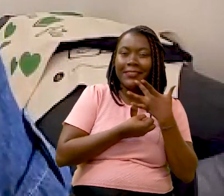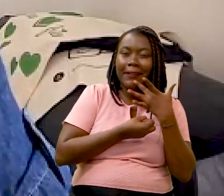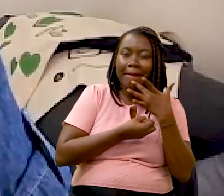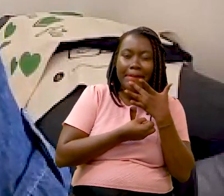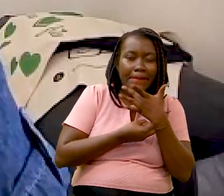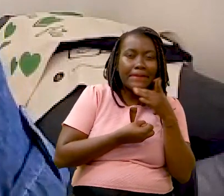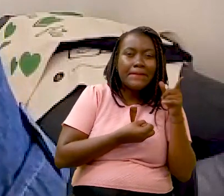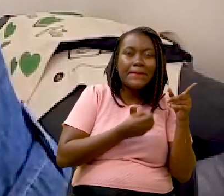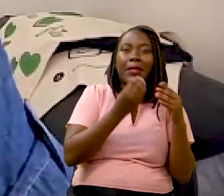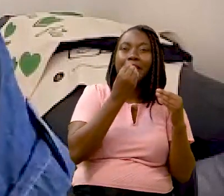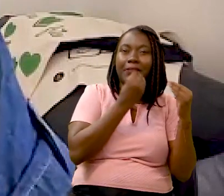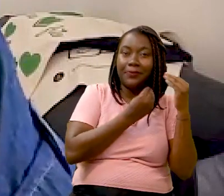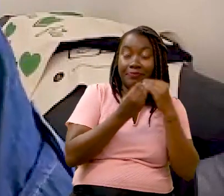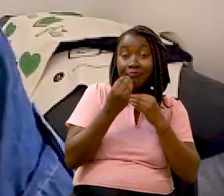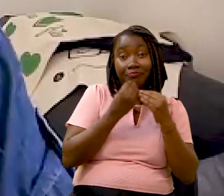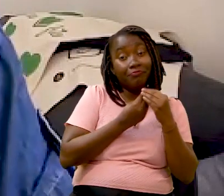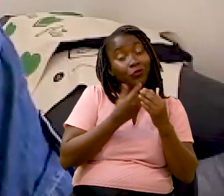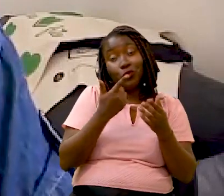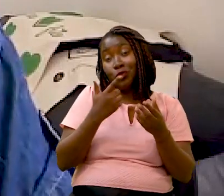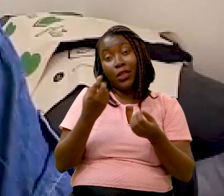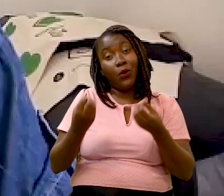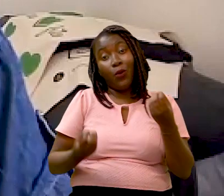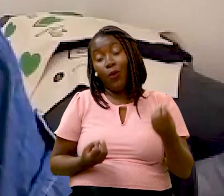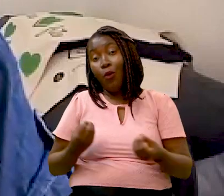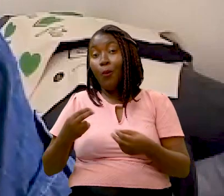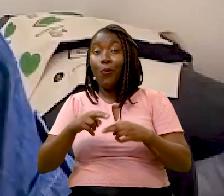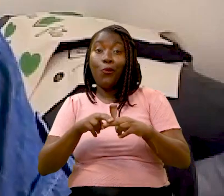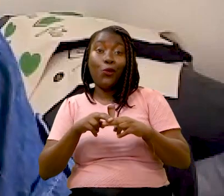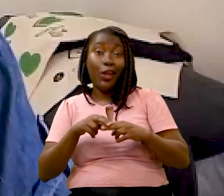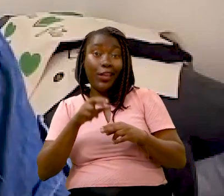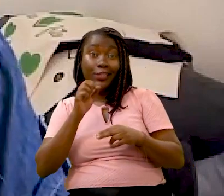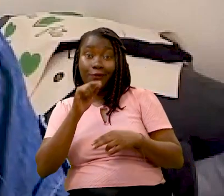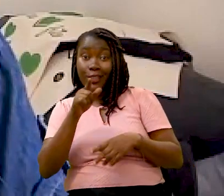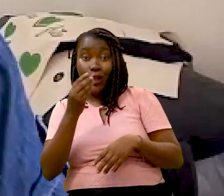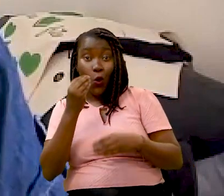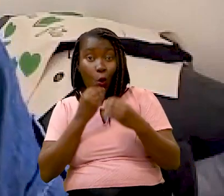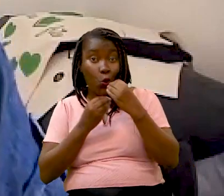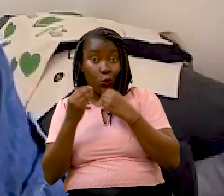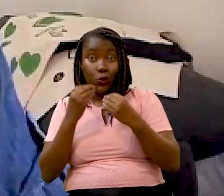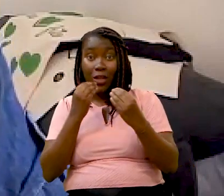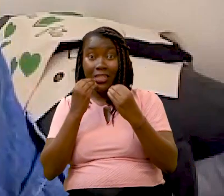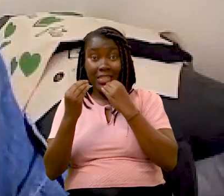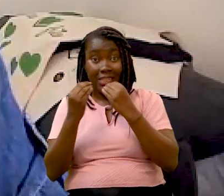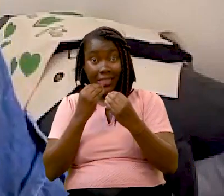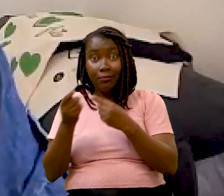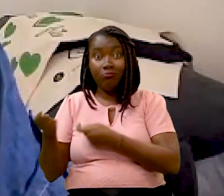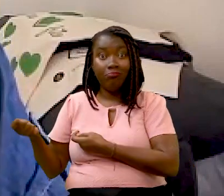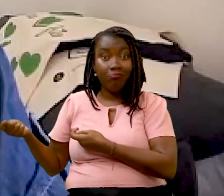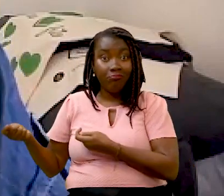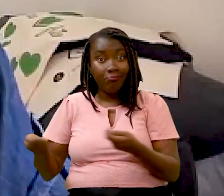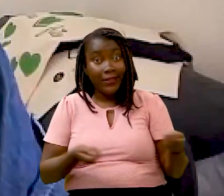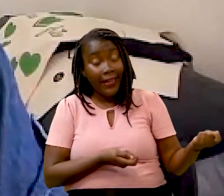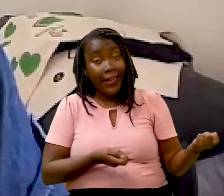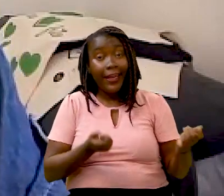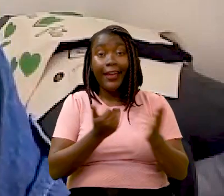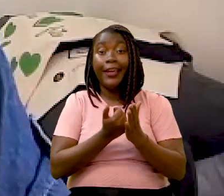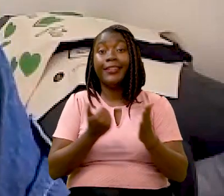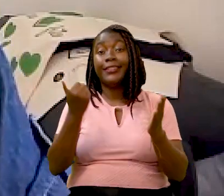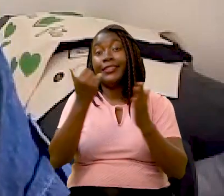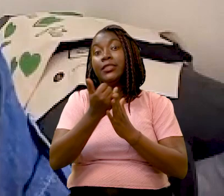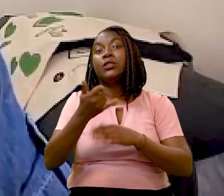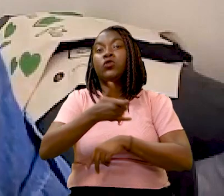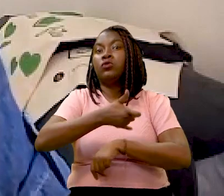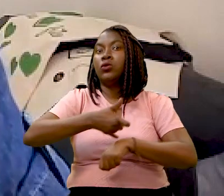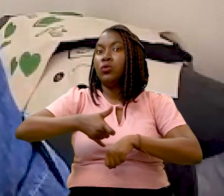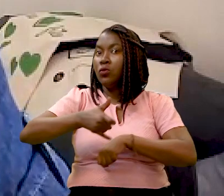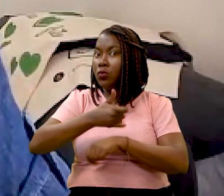daqueles sanduíches. E aí não tem como, porque se você consome um sanduíche com muita frequência, o excesso de gordura